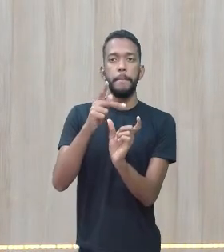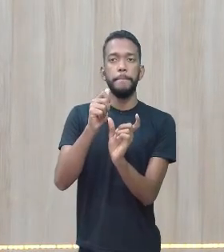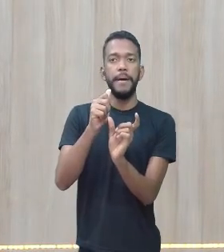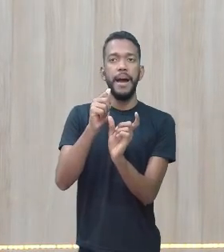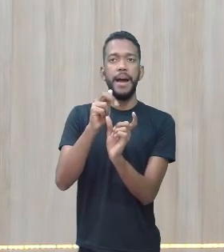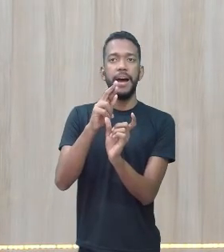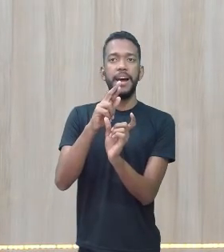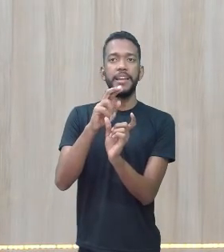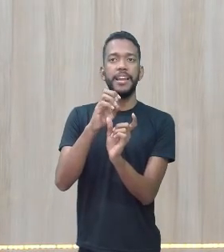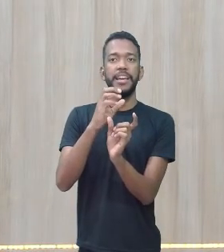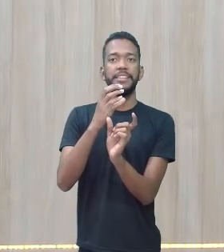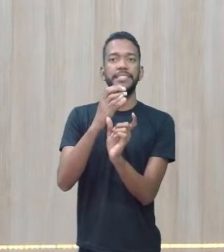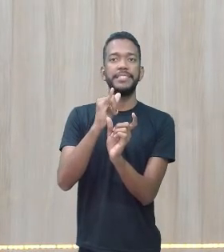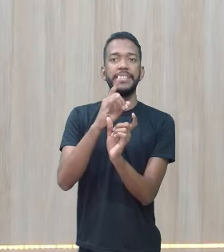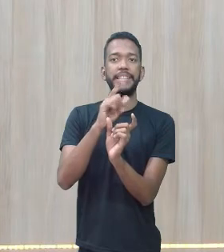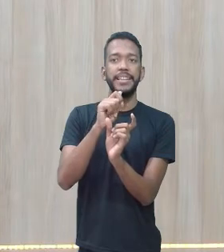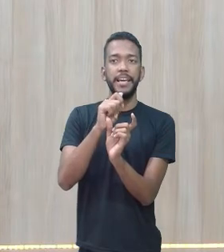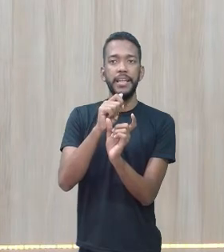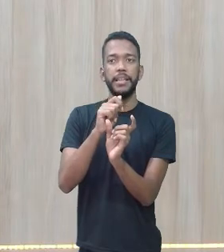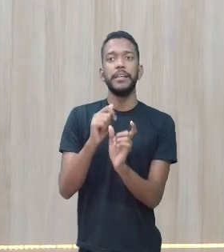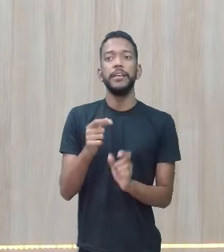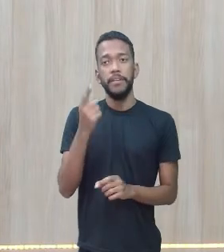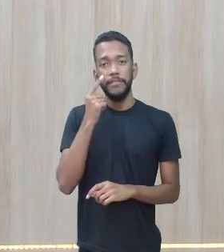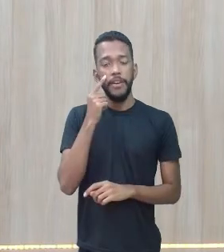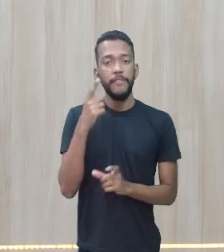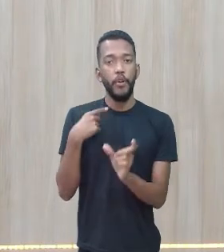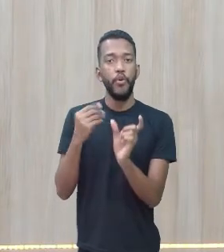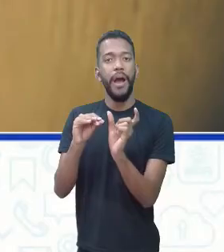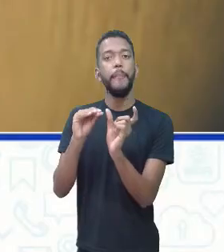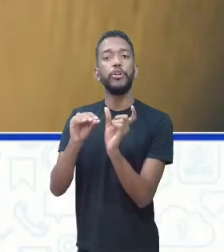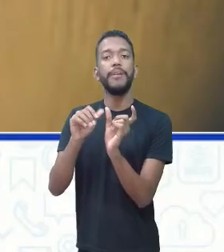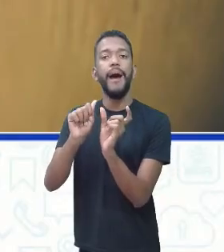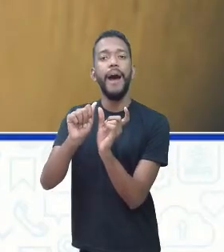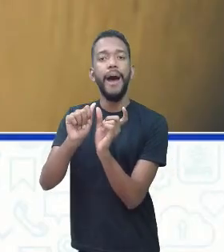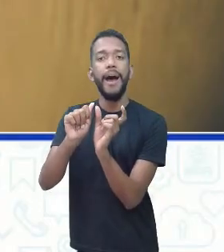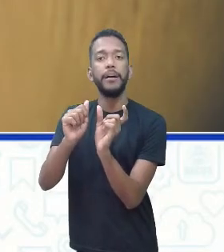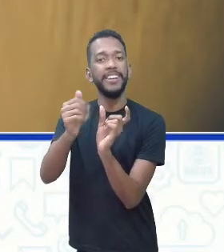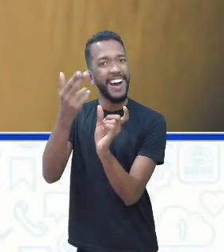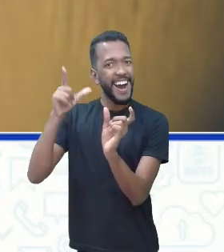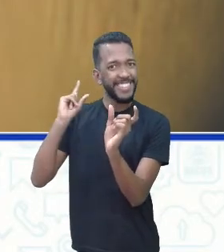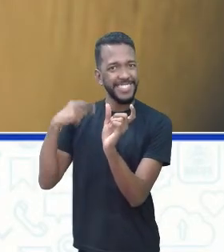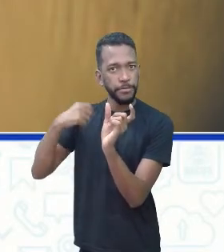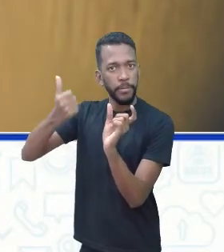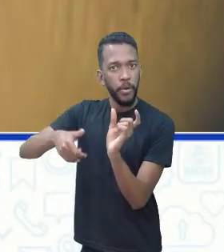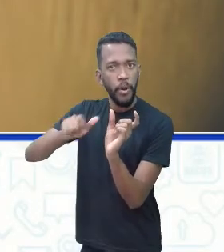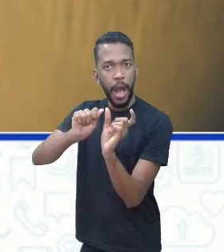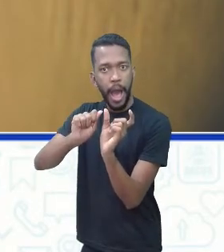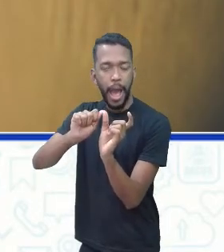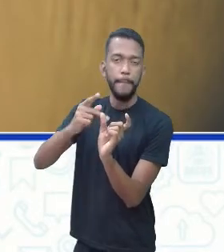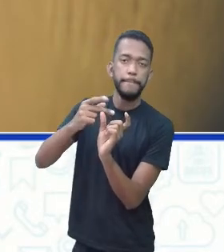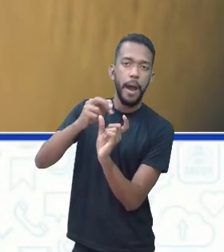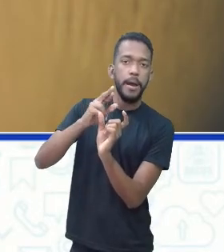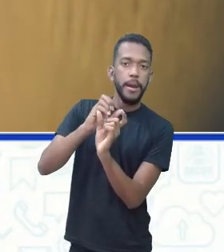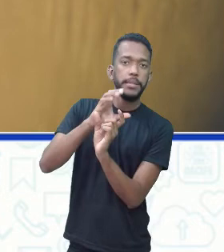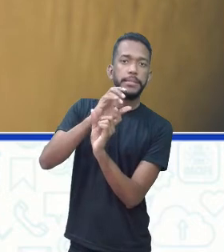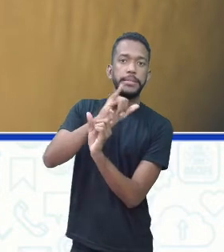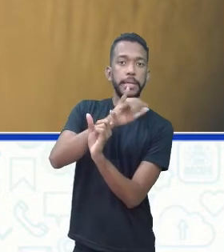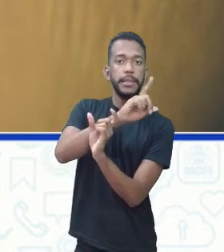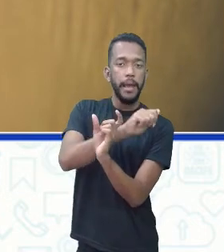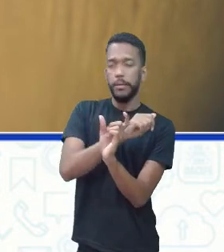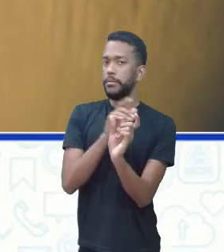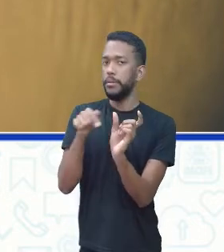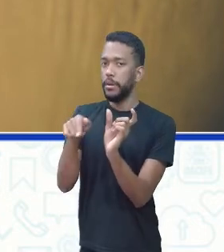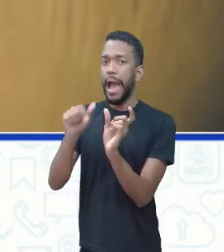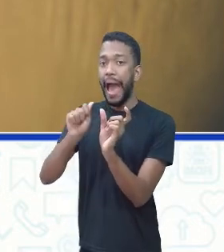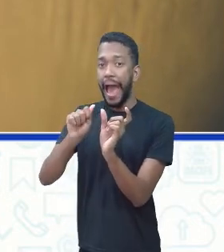Olha, vocês percebem que o A, não é, desta palavra lá da aparecer, não é, aparecida, não tem. E aí